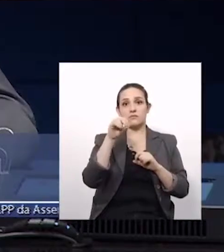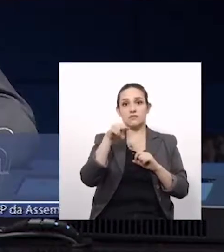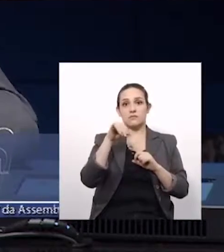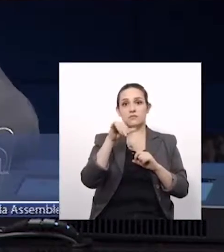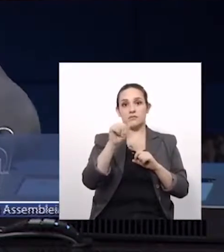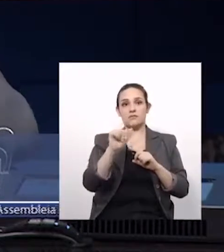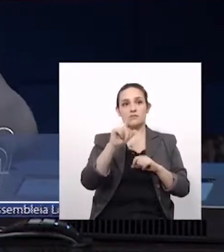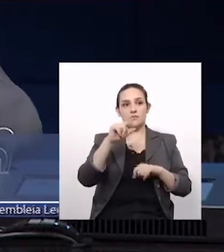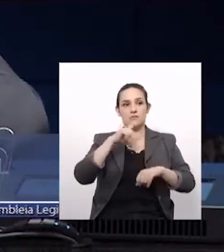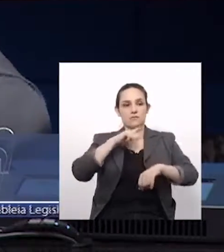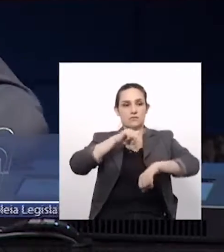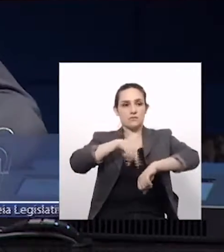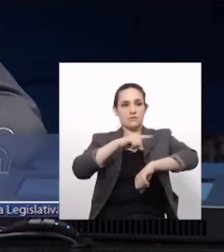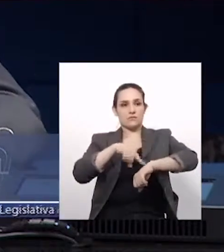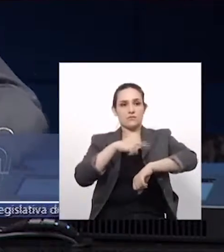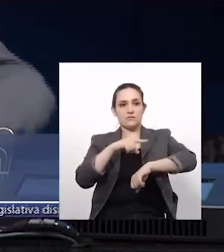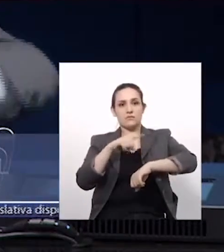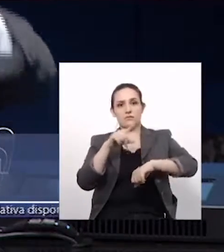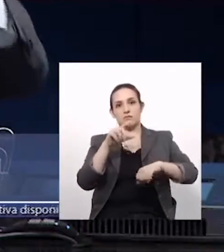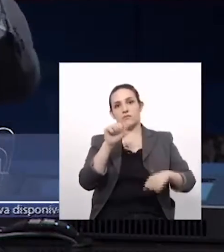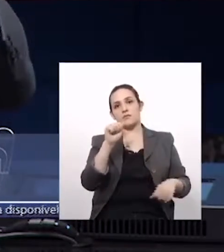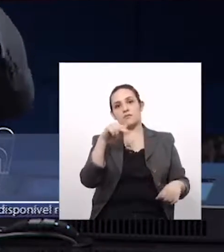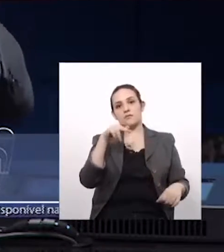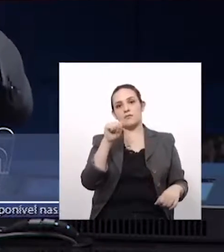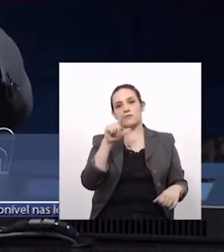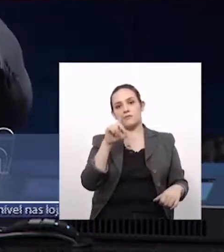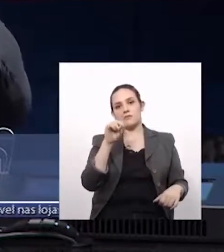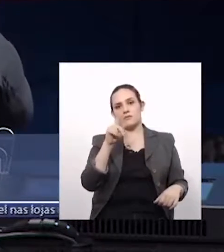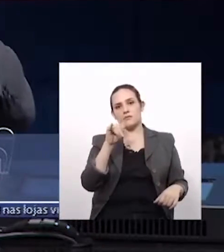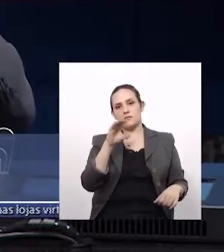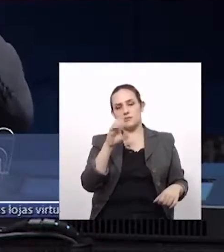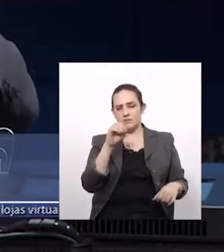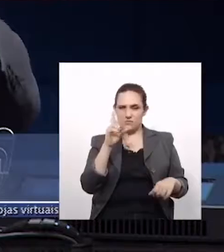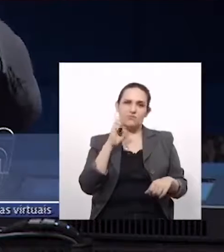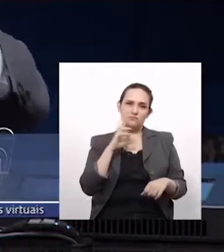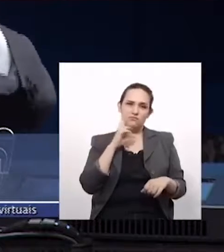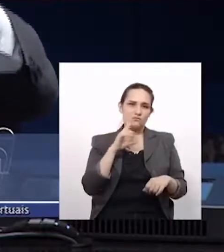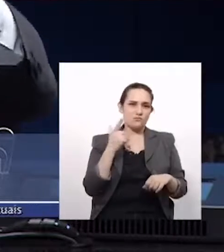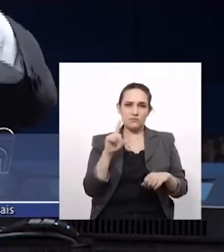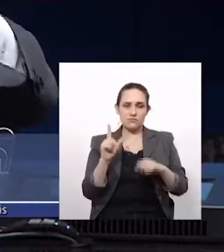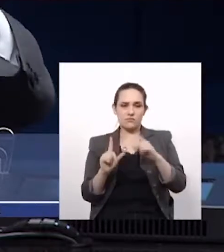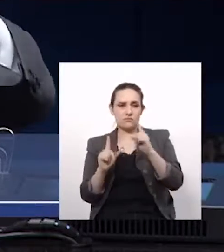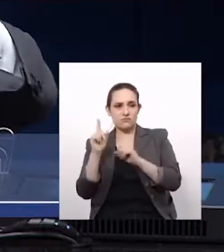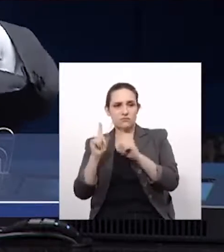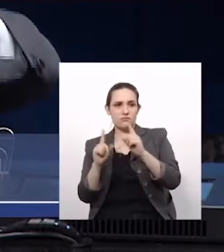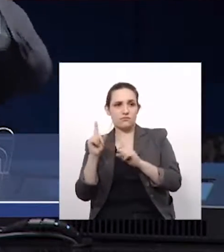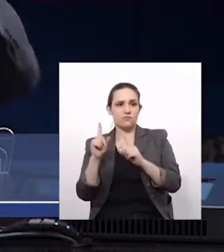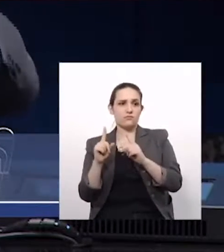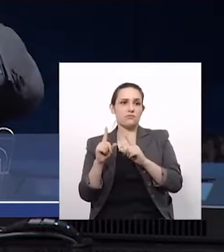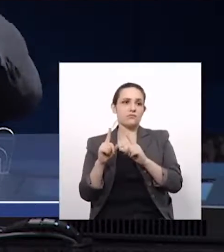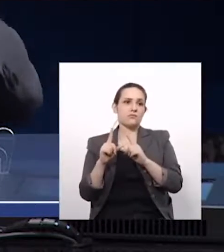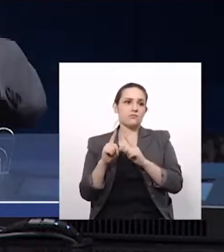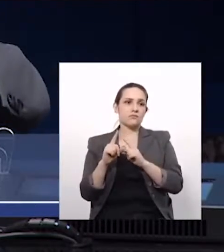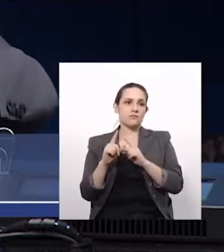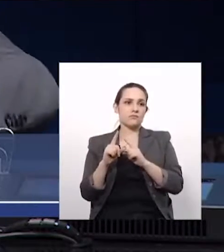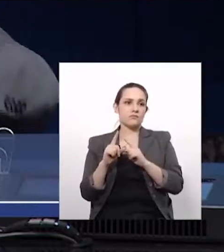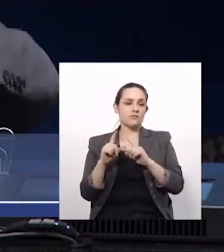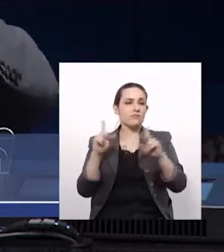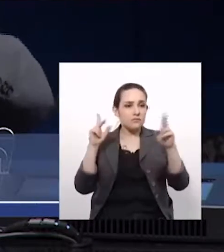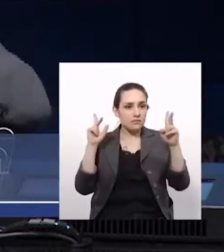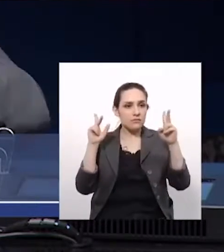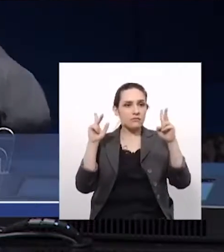relógio analógico, não é digital, e que lá em Rondônia tinha relógio de energia elétrica da mesma